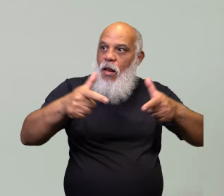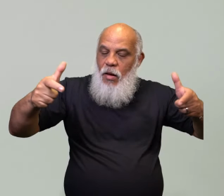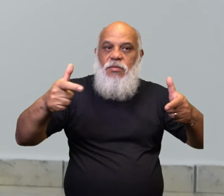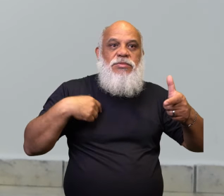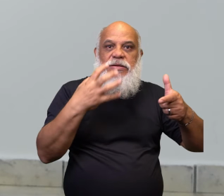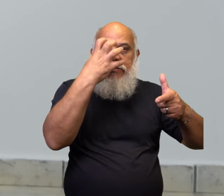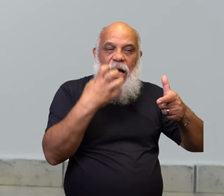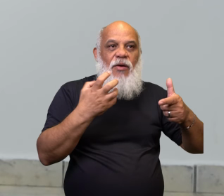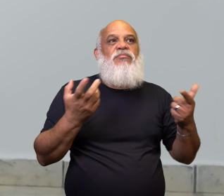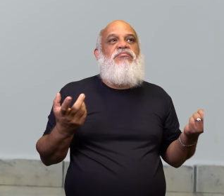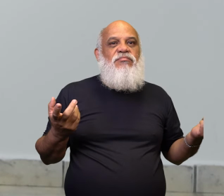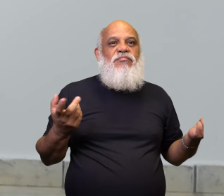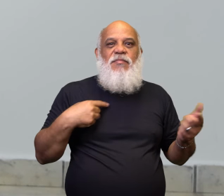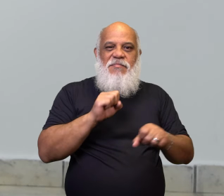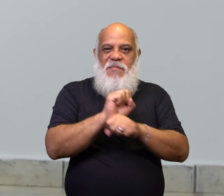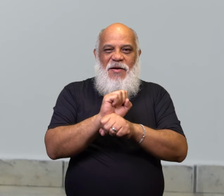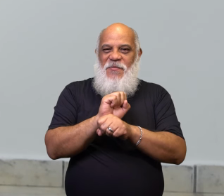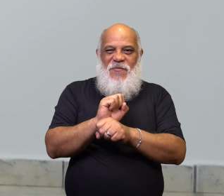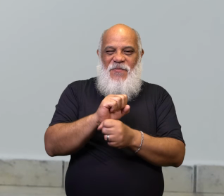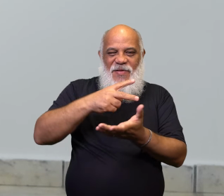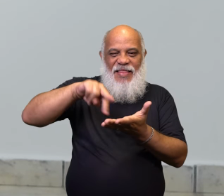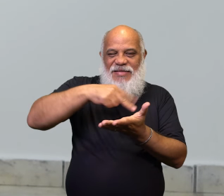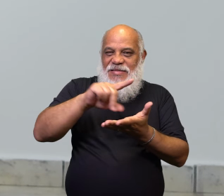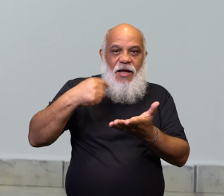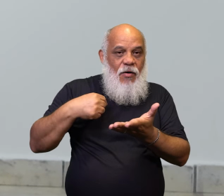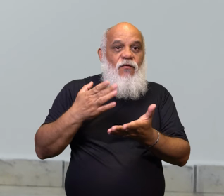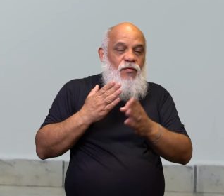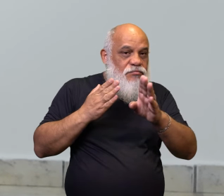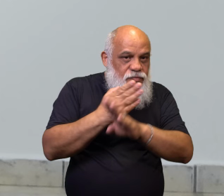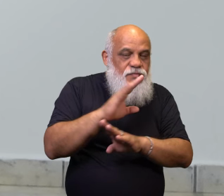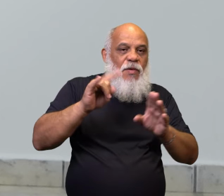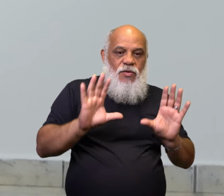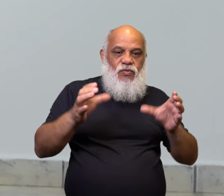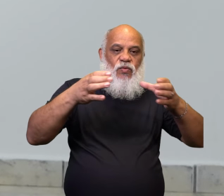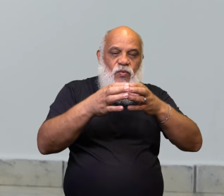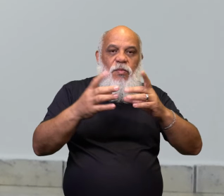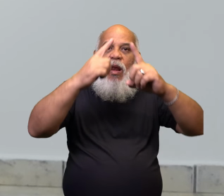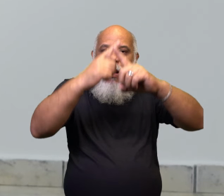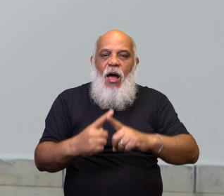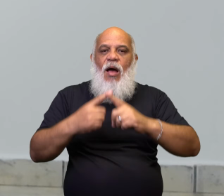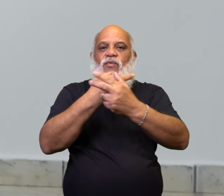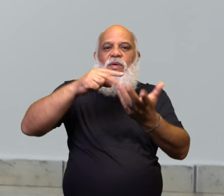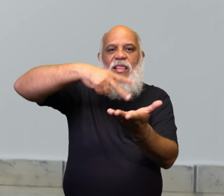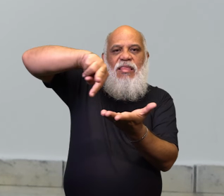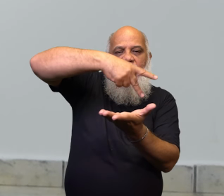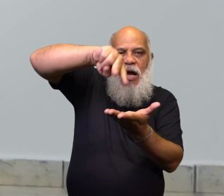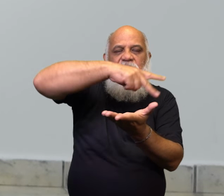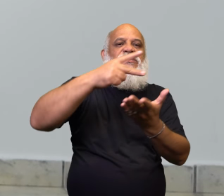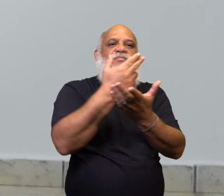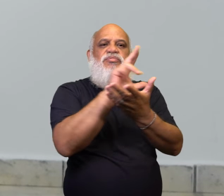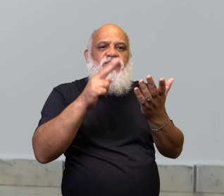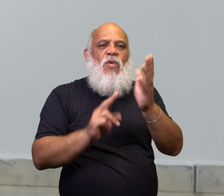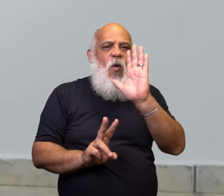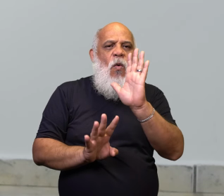sério ainda. Falei para vocês aí, legal. Comecei a participar de festivais de dança. Começamos a participar de vários concursos de